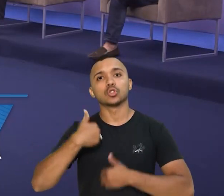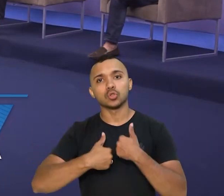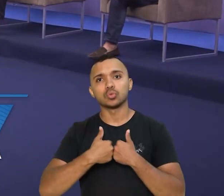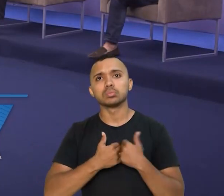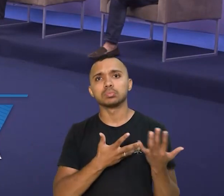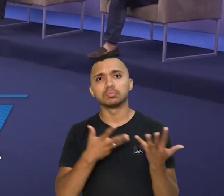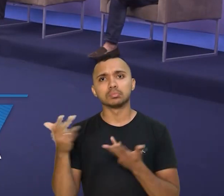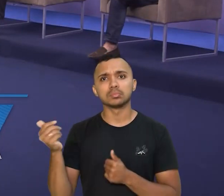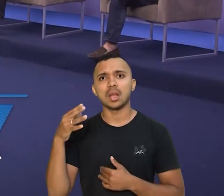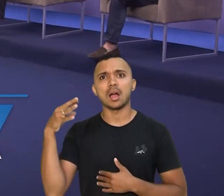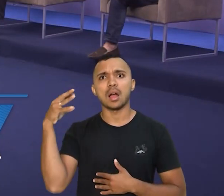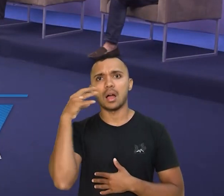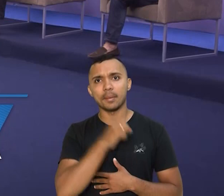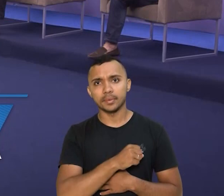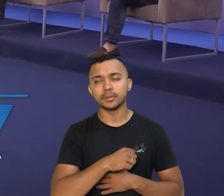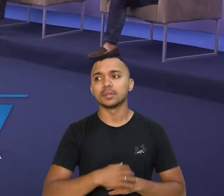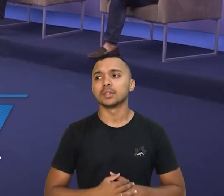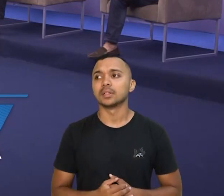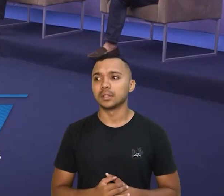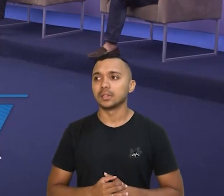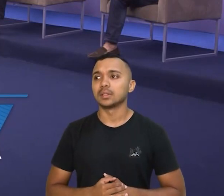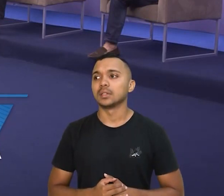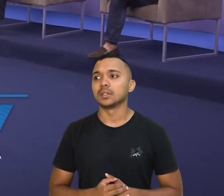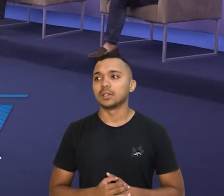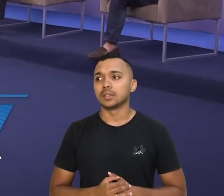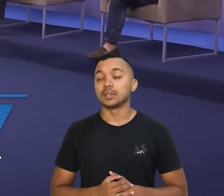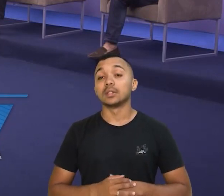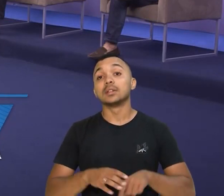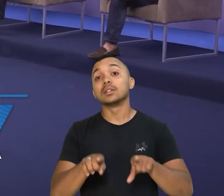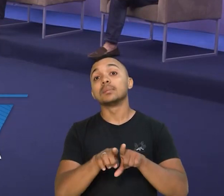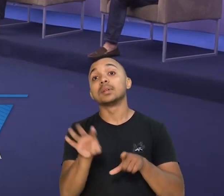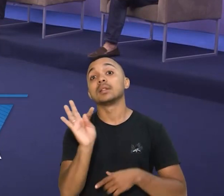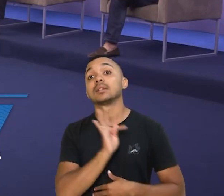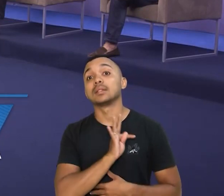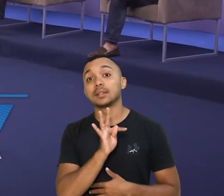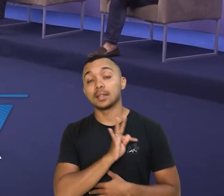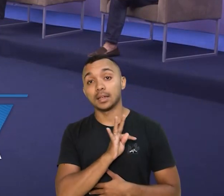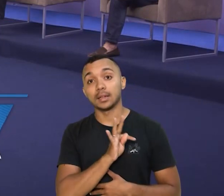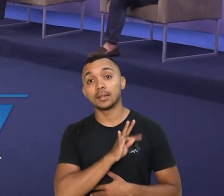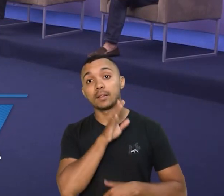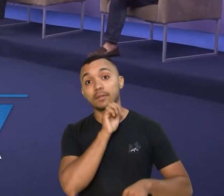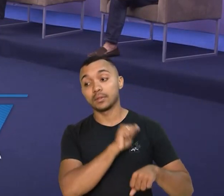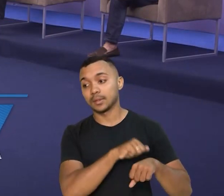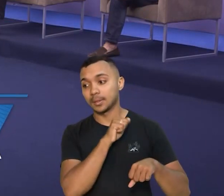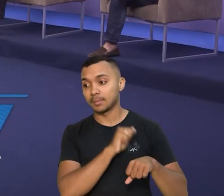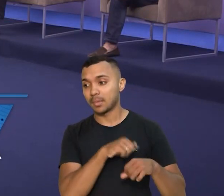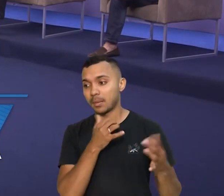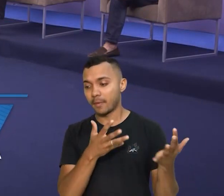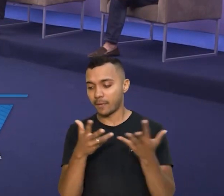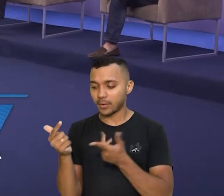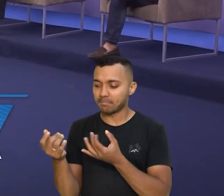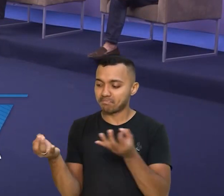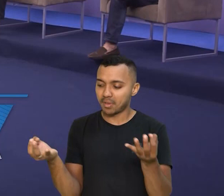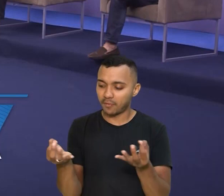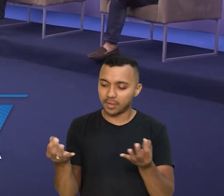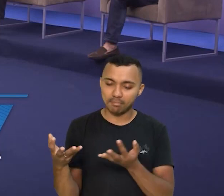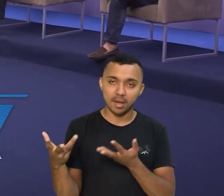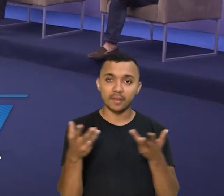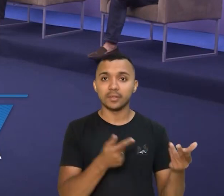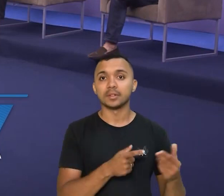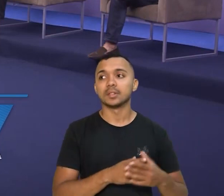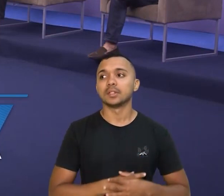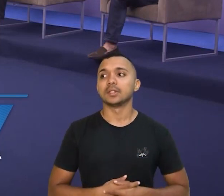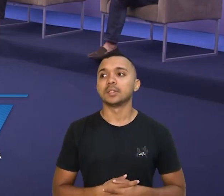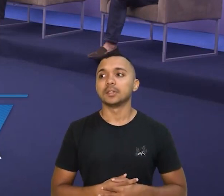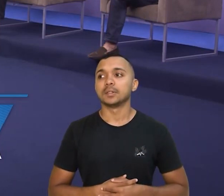o Vojvoda, não duvide da capacidade técnica e tática do Vojvoda, tá? Ele é um espetacular técnico. Você acha que o Vojvoda é o melhor treinador